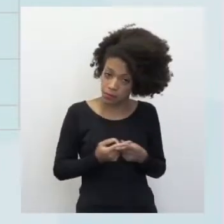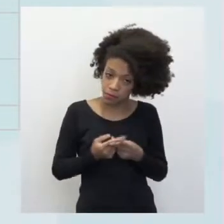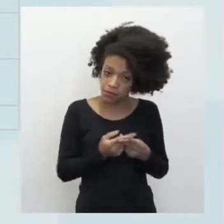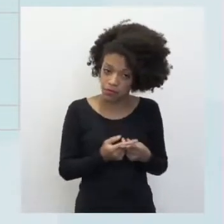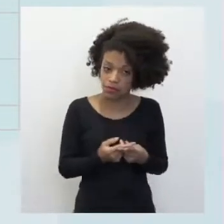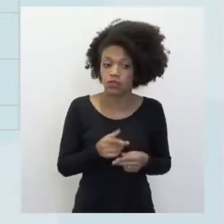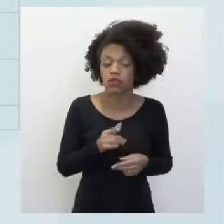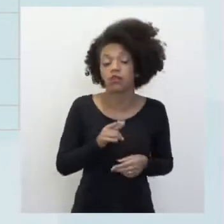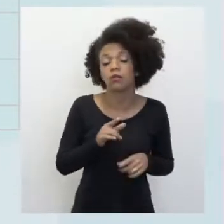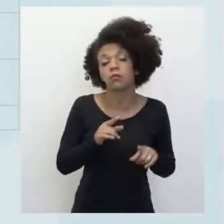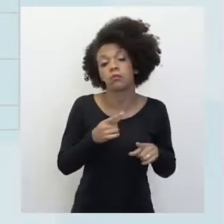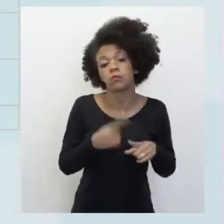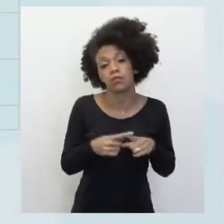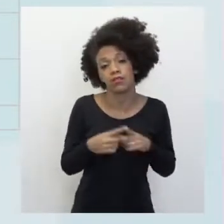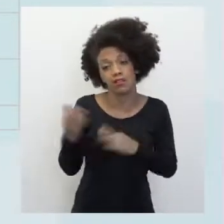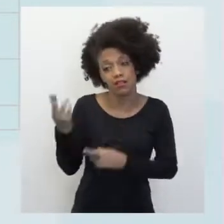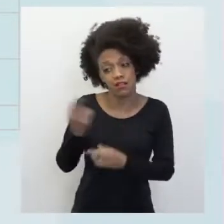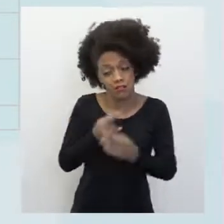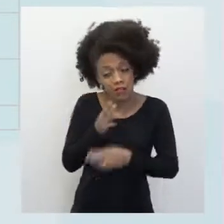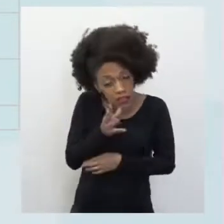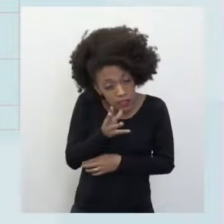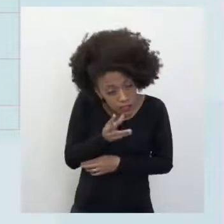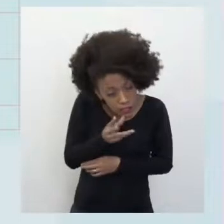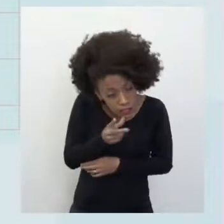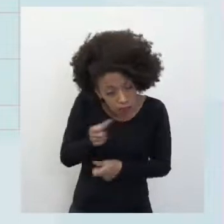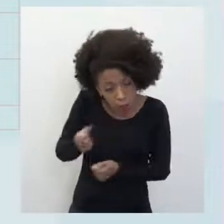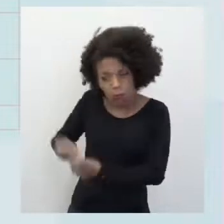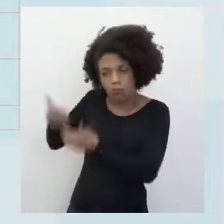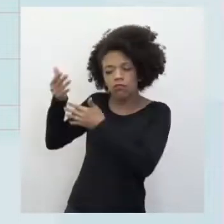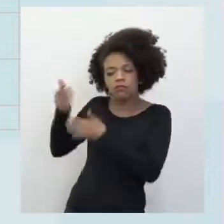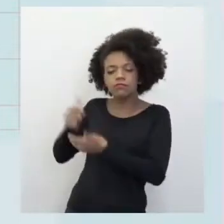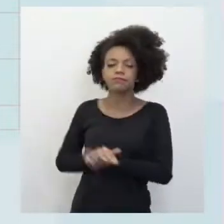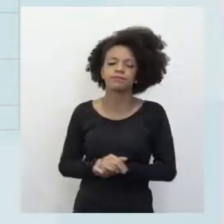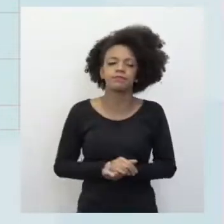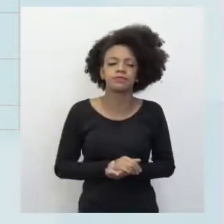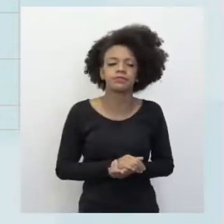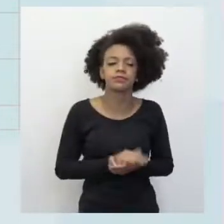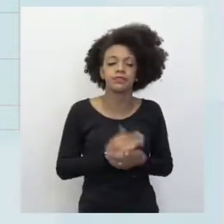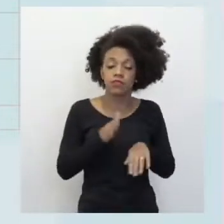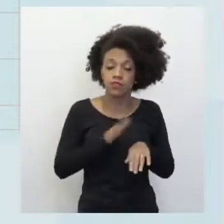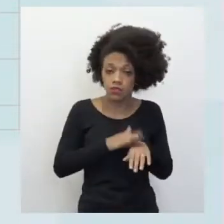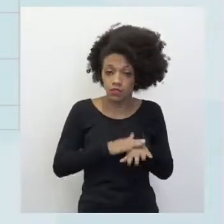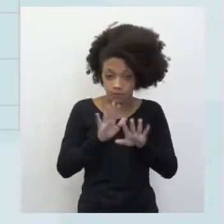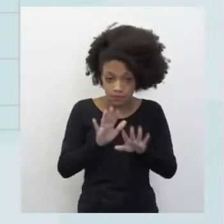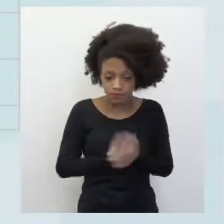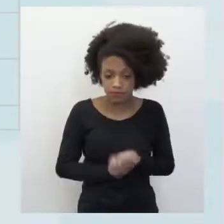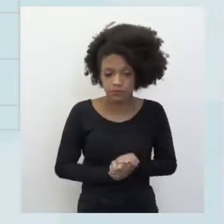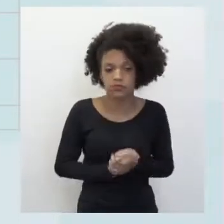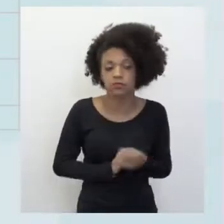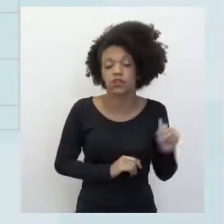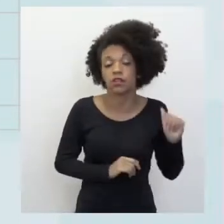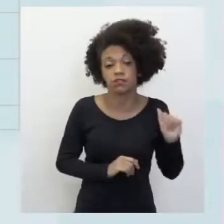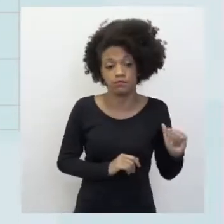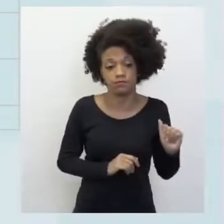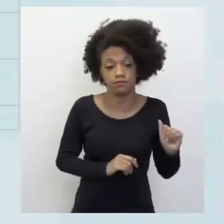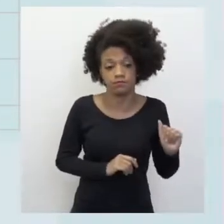as respostas estão demorando bastante para subir pra gente. Eu vou deixar no aberto. Então, eu vou fazer primeiro assim. Primeira letra A,